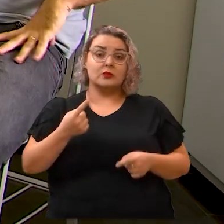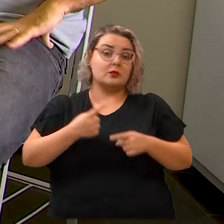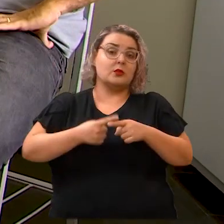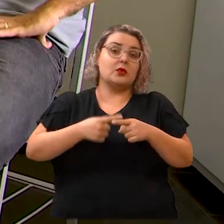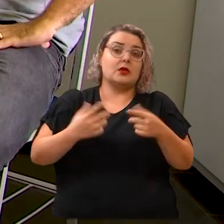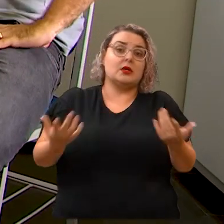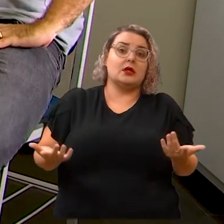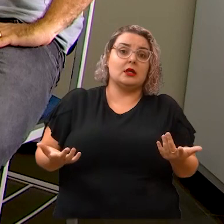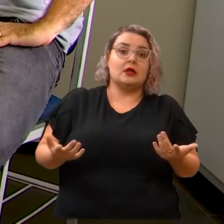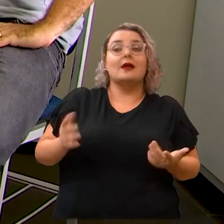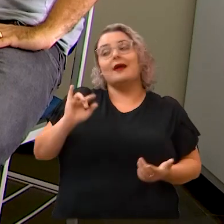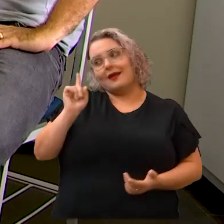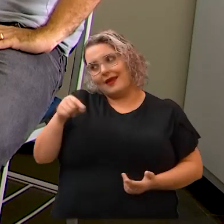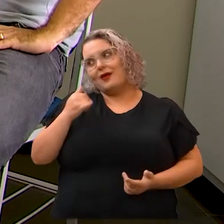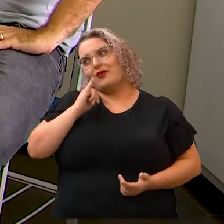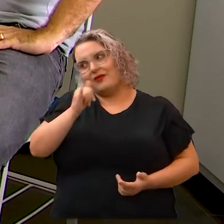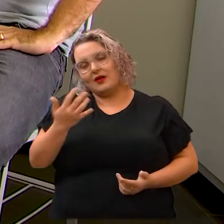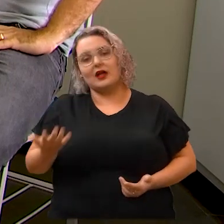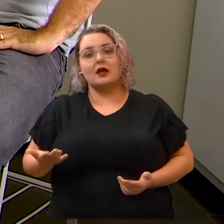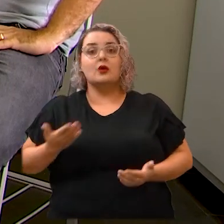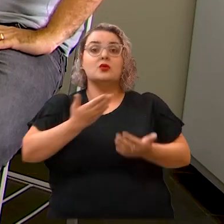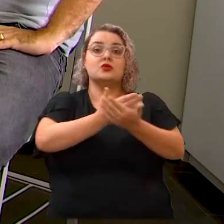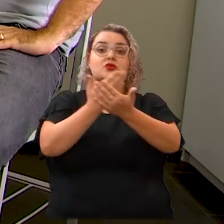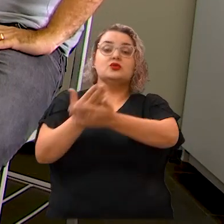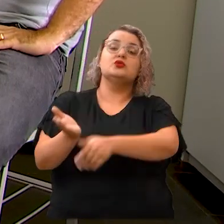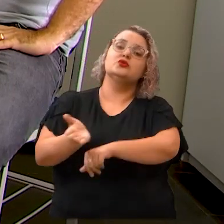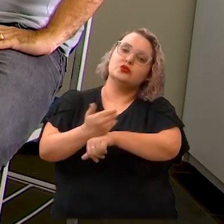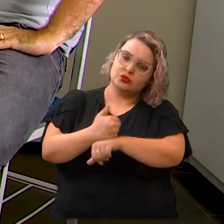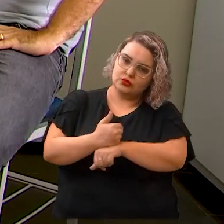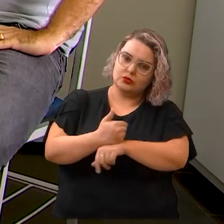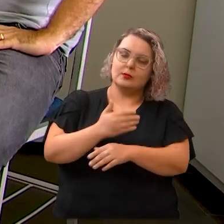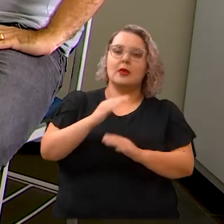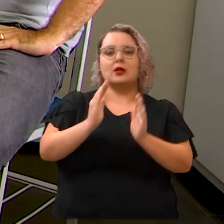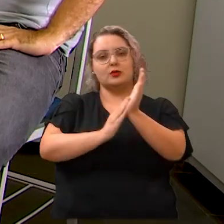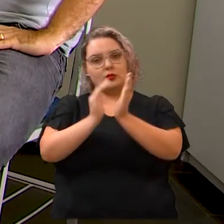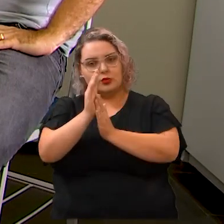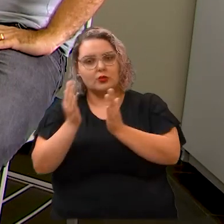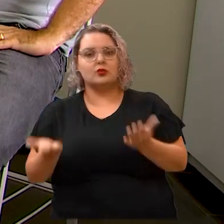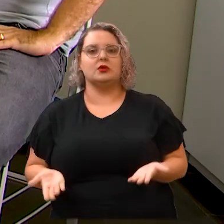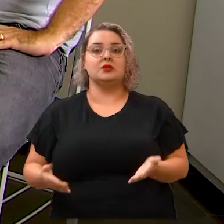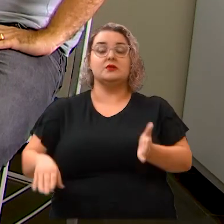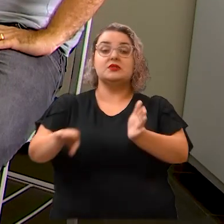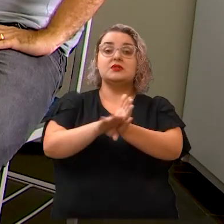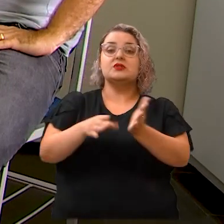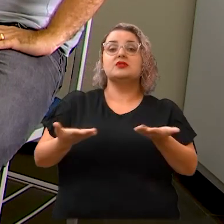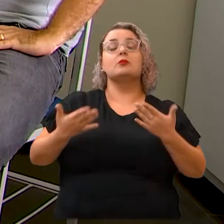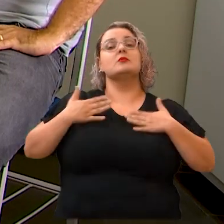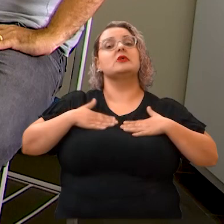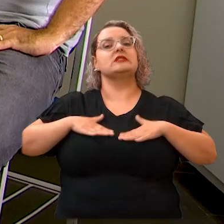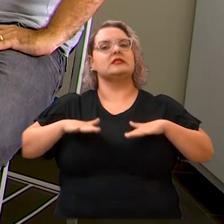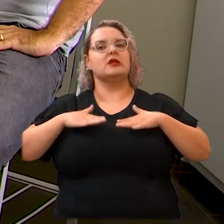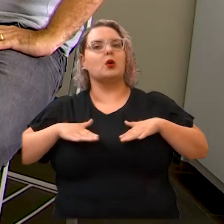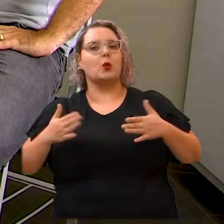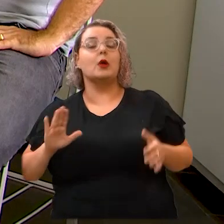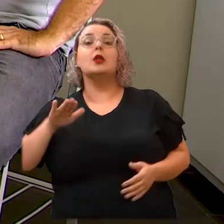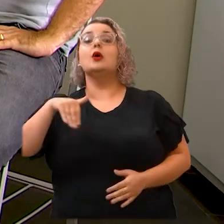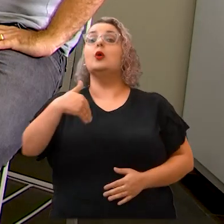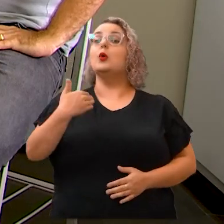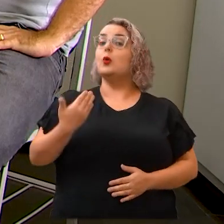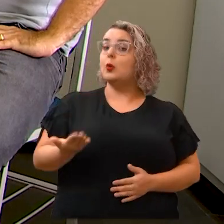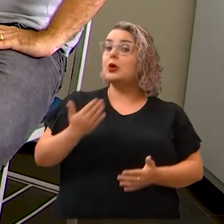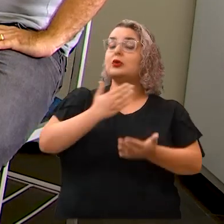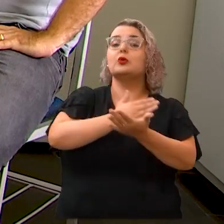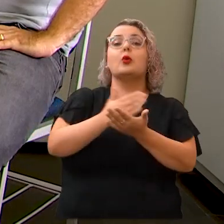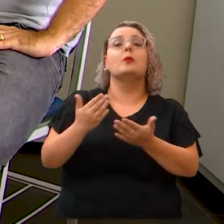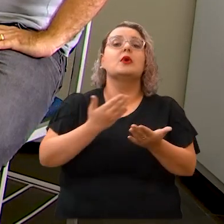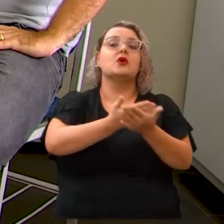porque aí é que eu digo quando você estuda com antecedência para um concurso você chega lá mais tranquilo quando